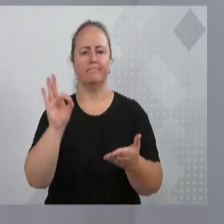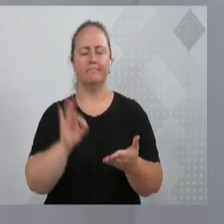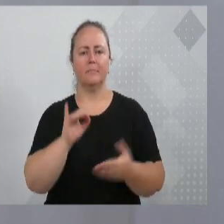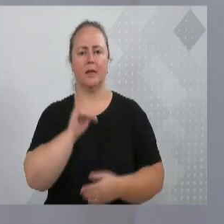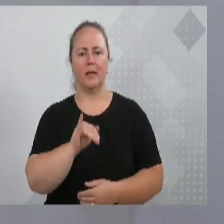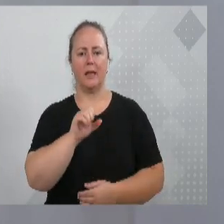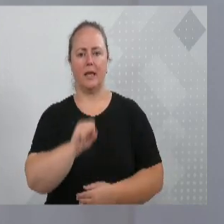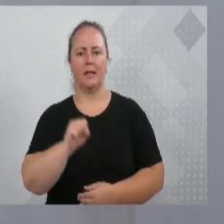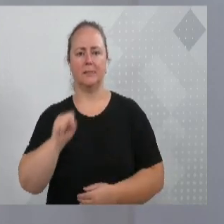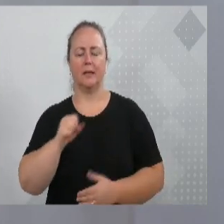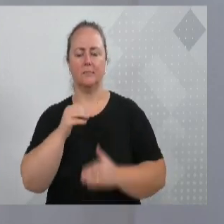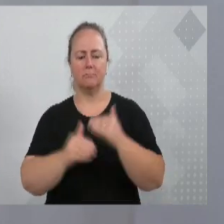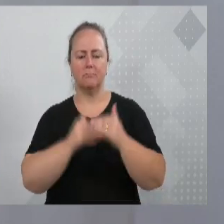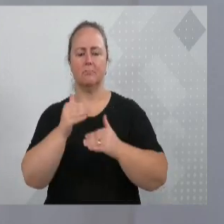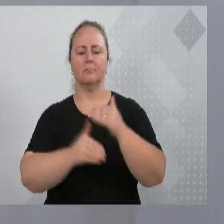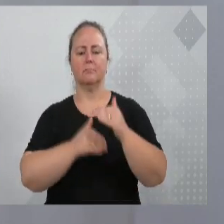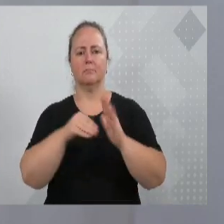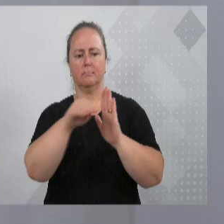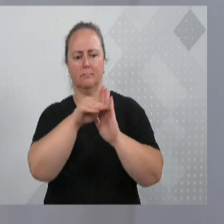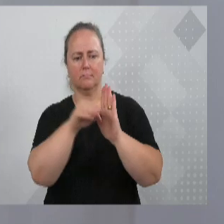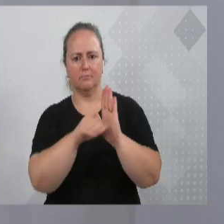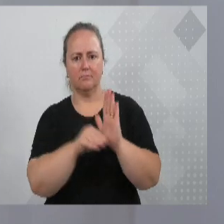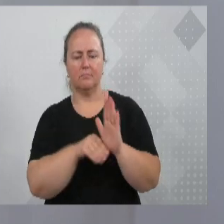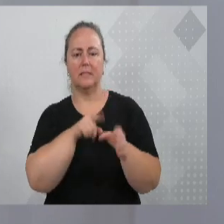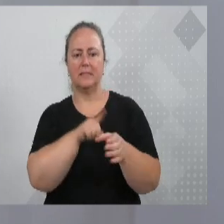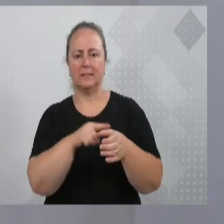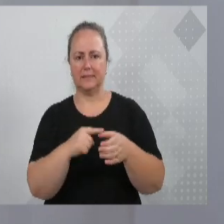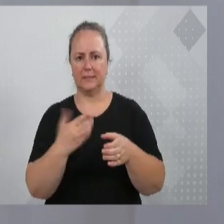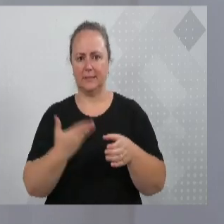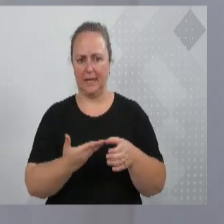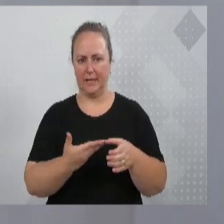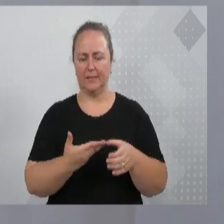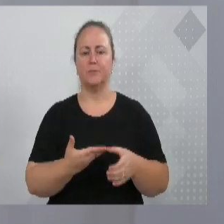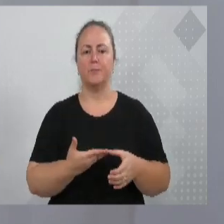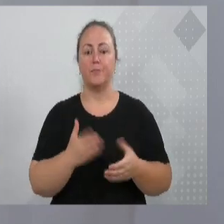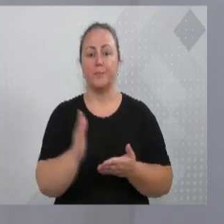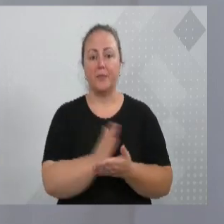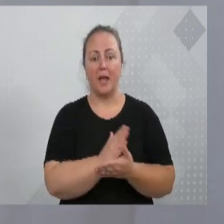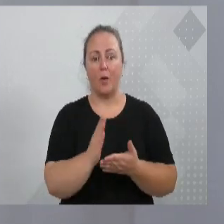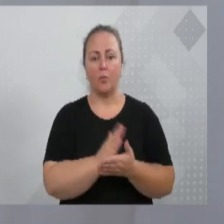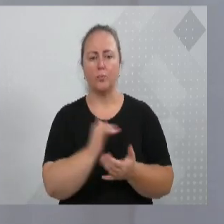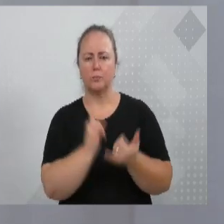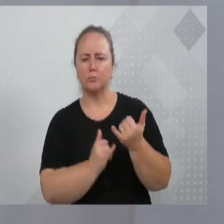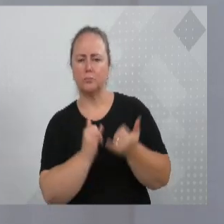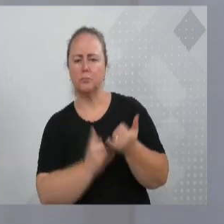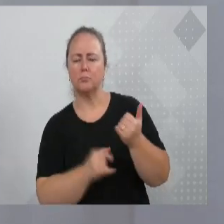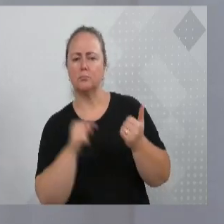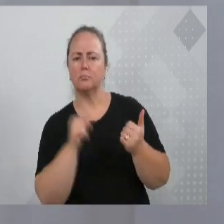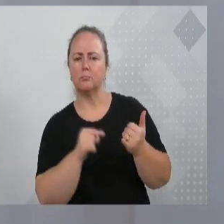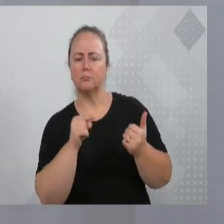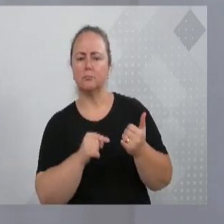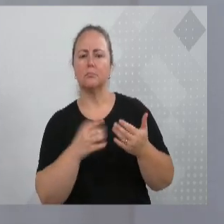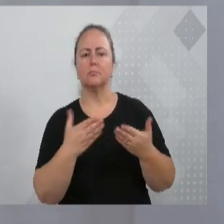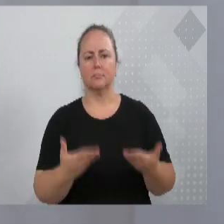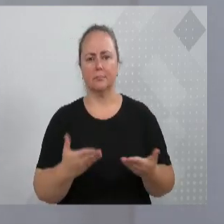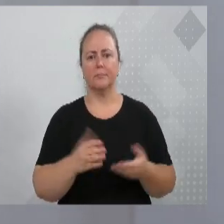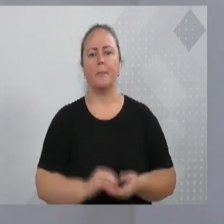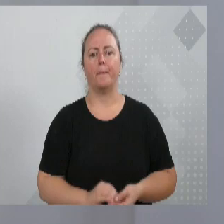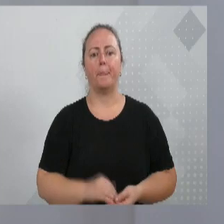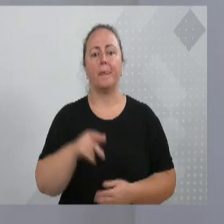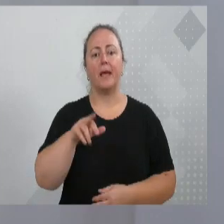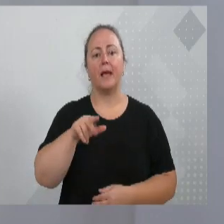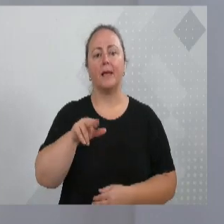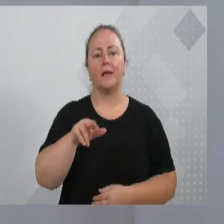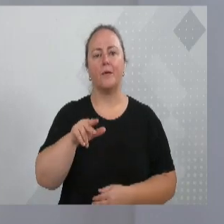para o desenvolvimento de programas culturais da cidade é outras cidades estão tendo projetos similares isso aqui Como acabou que aconteceu